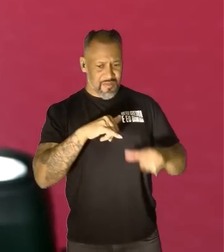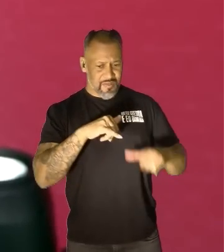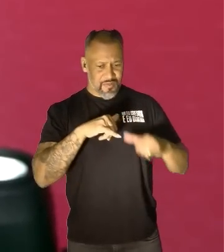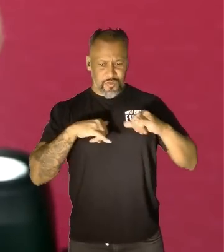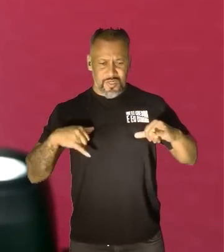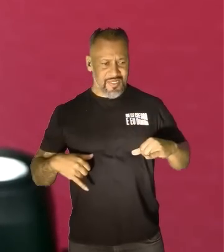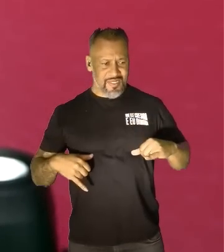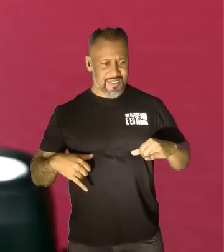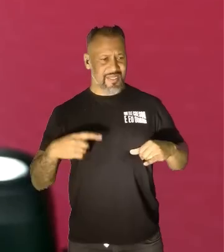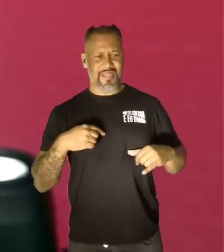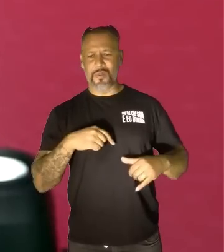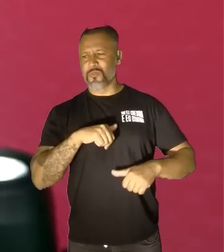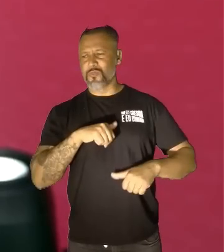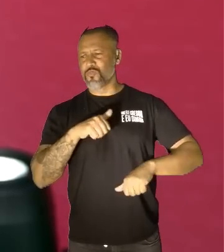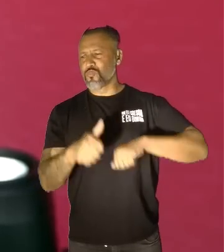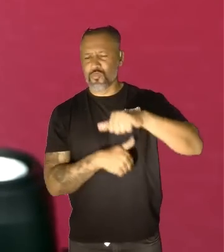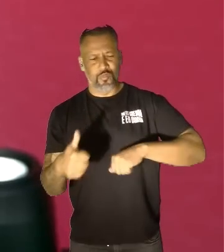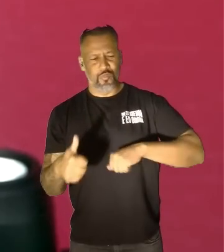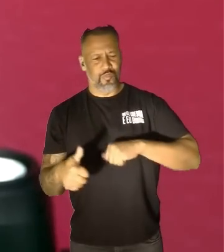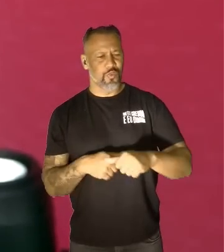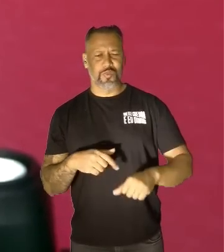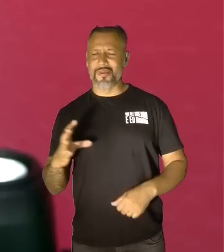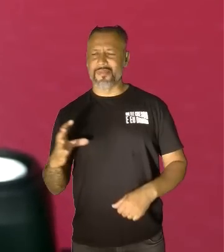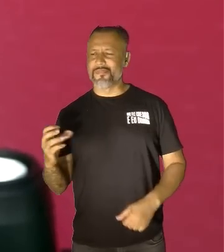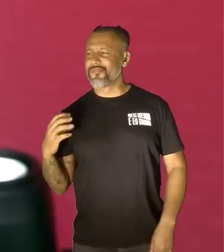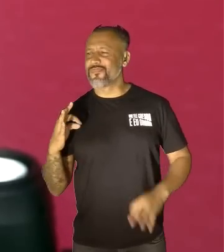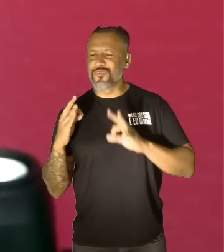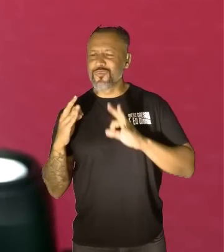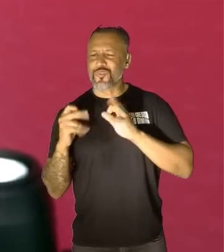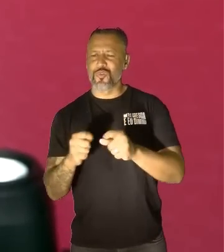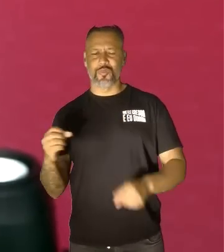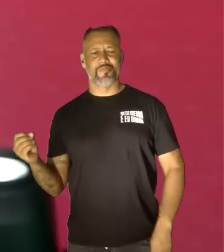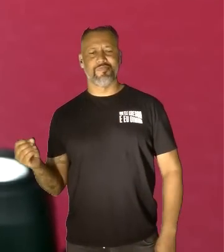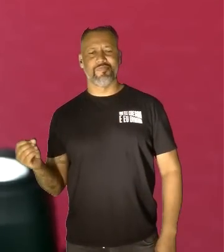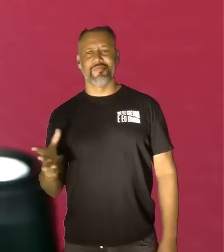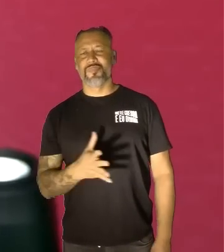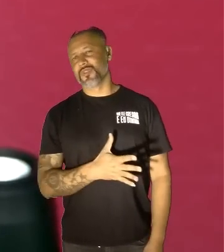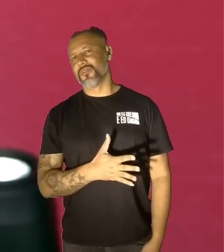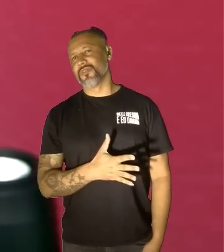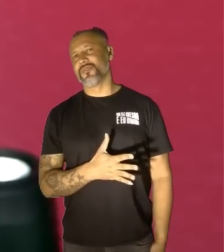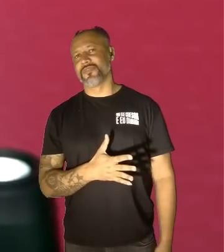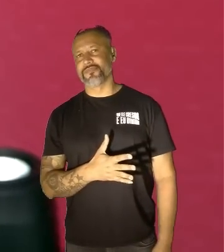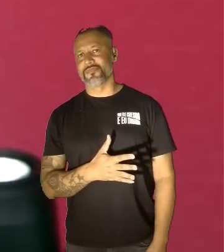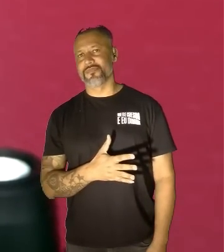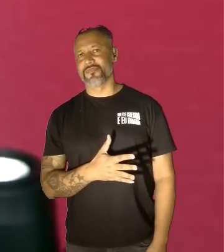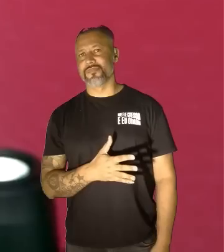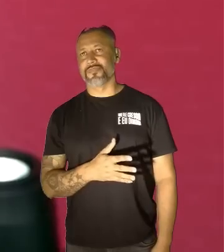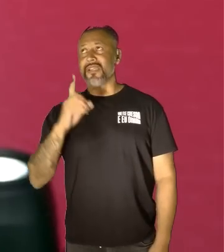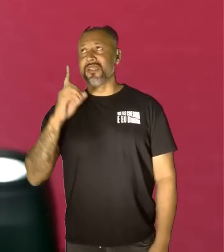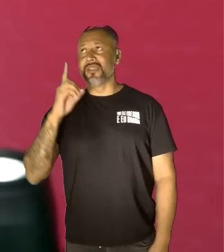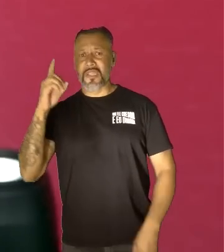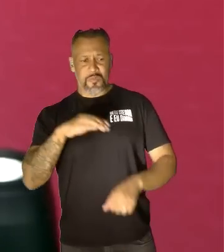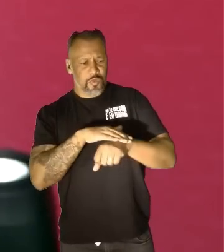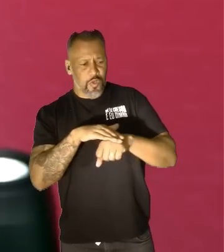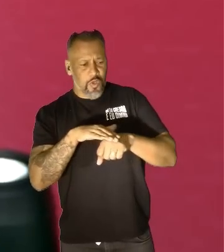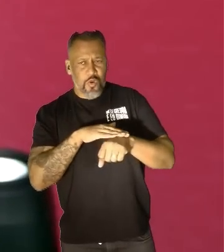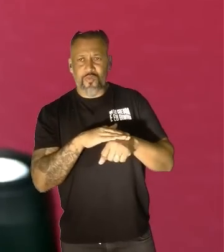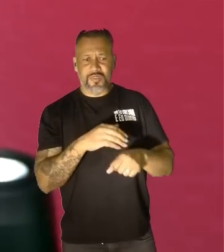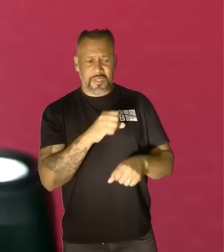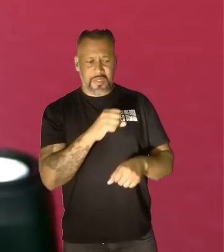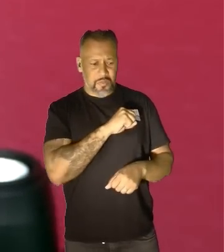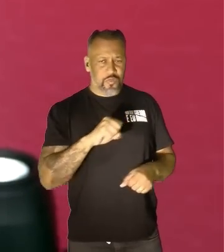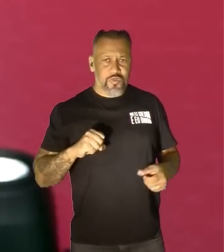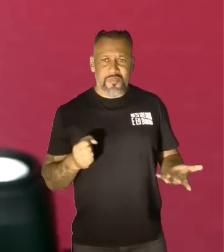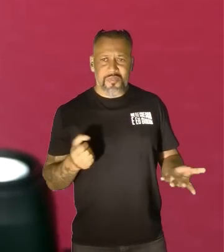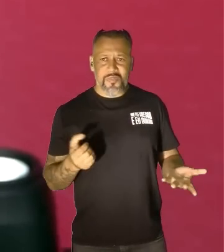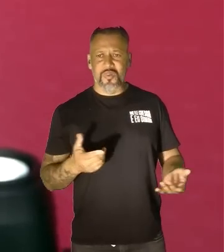eu vou trazer algo novo. A conversa que Deus tem com Samuel é uma conversa pesada. Deus está falando: eu vou encerrar o sacerdócio.